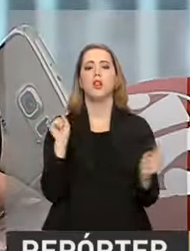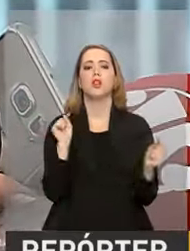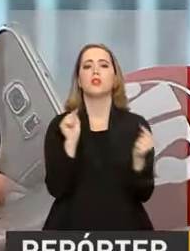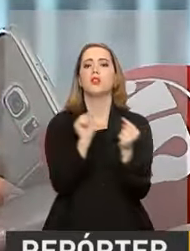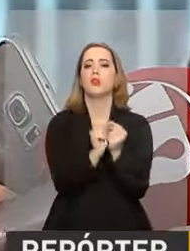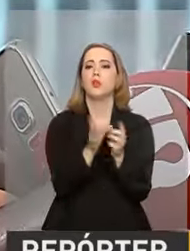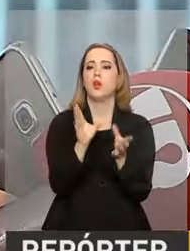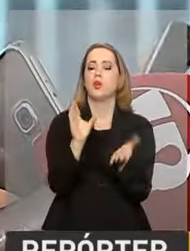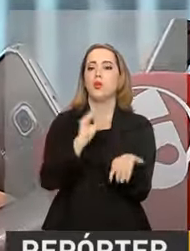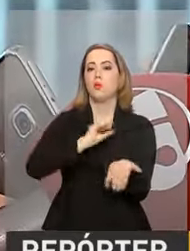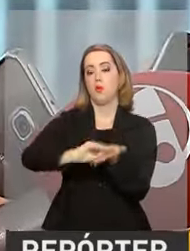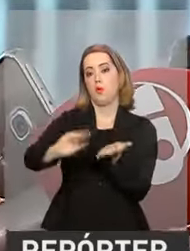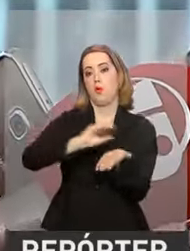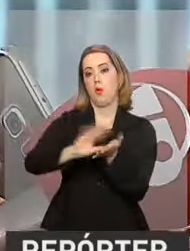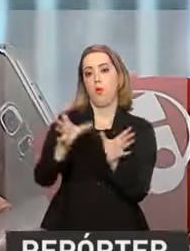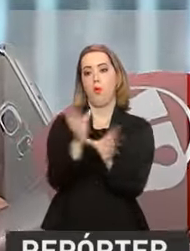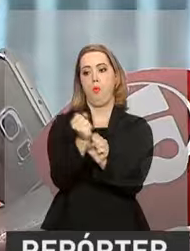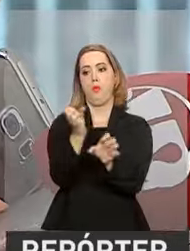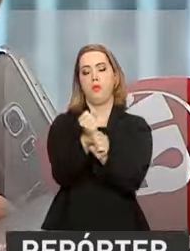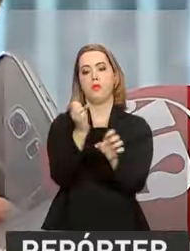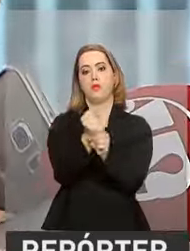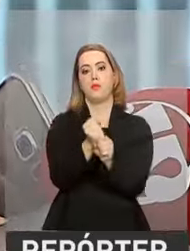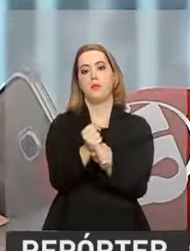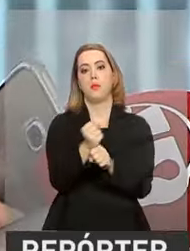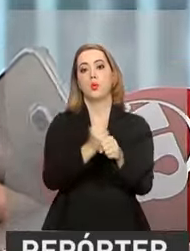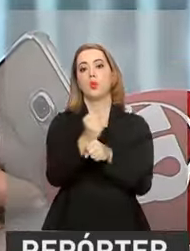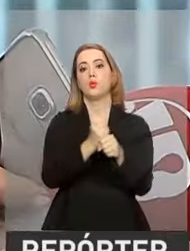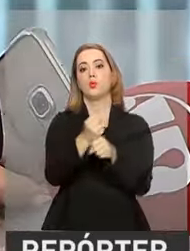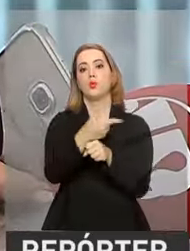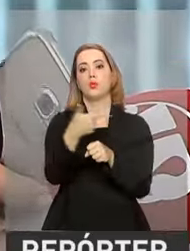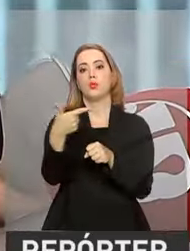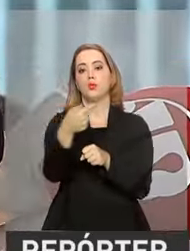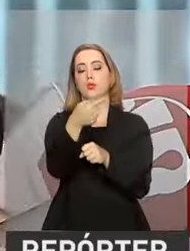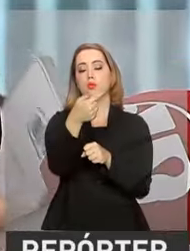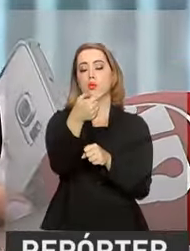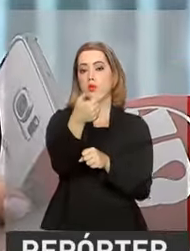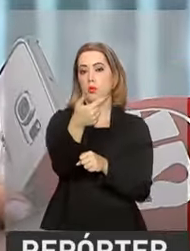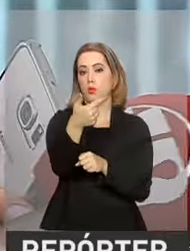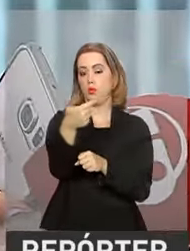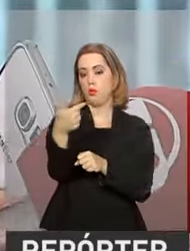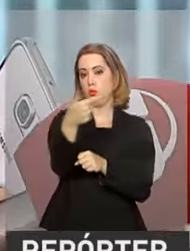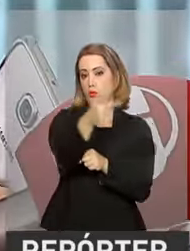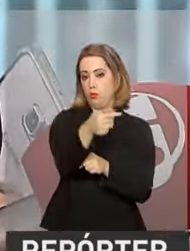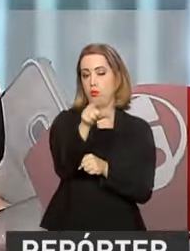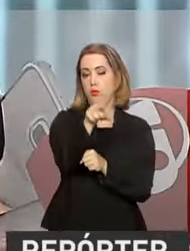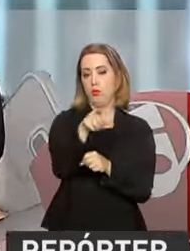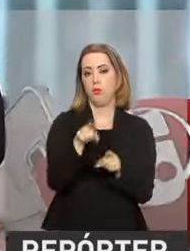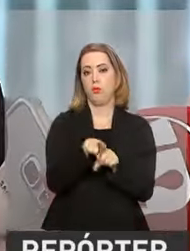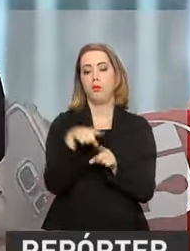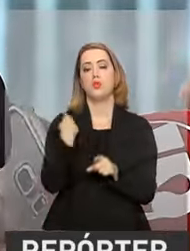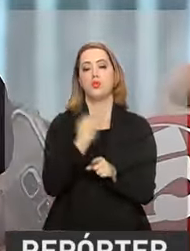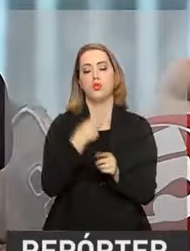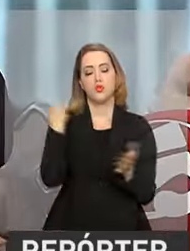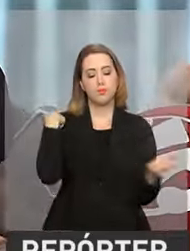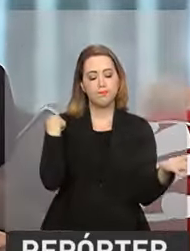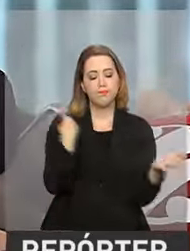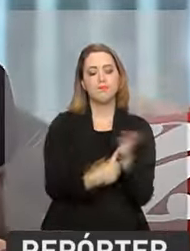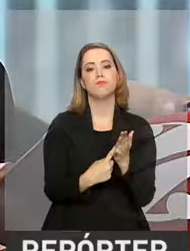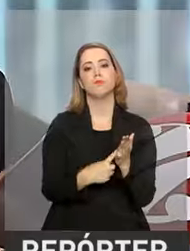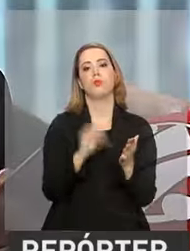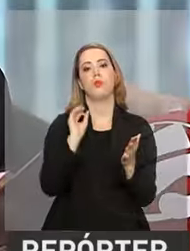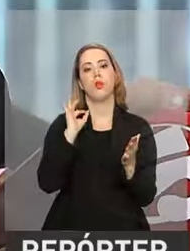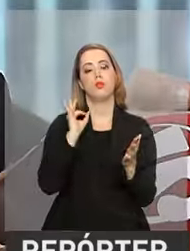ao orçamento de 2017, que aliás já está definido, não é? A lei orçamentária já está